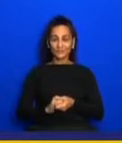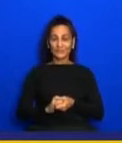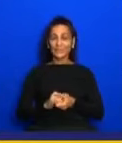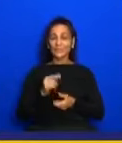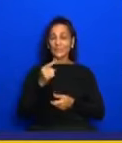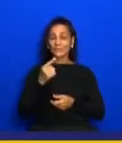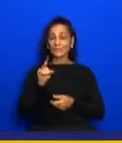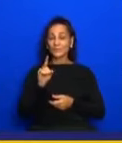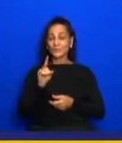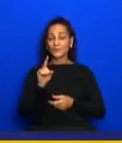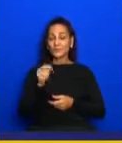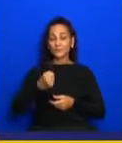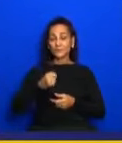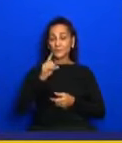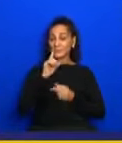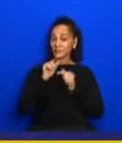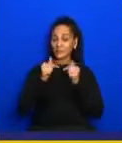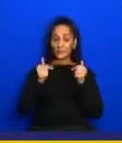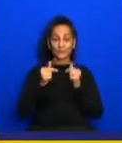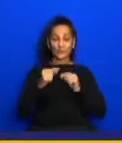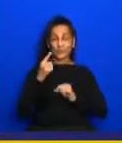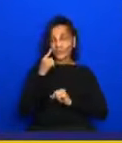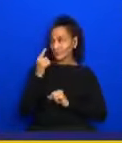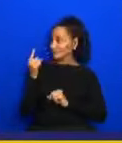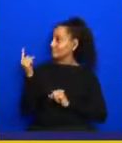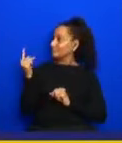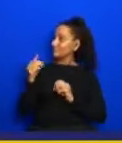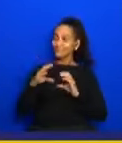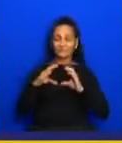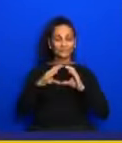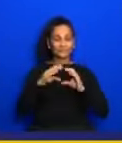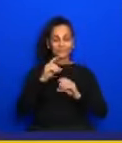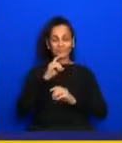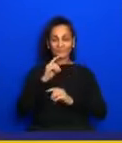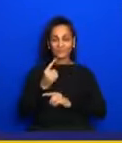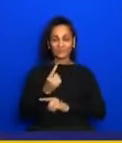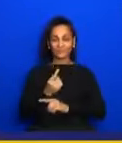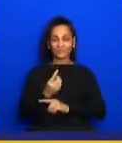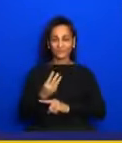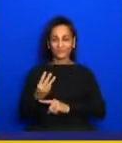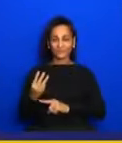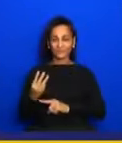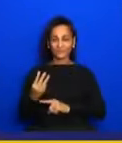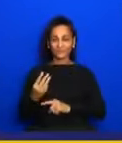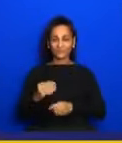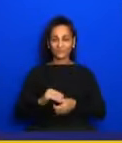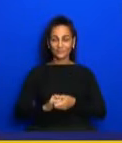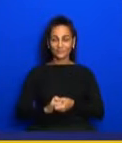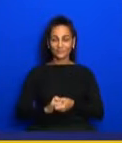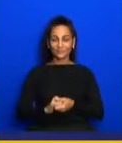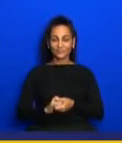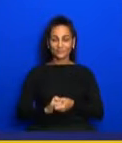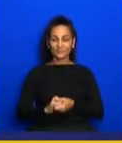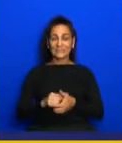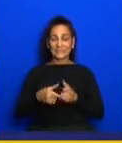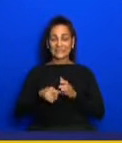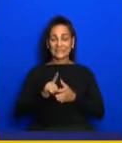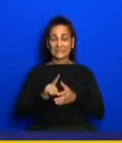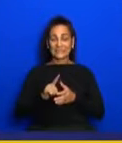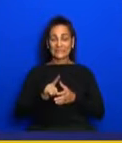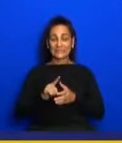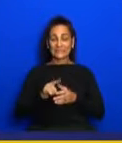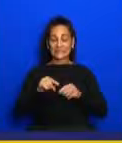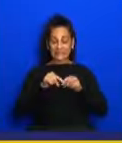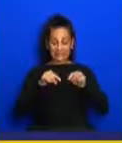O sétimo e último número do dia de sorte está na tela. Bola verde 13. Verde número 13. Antes da